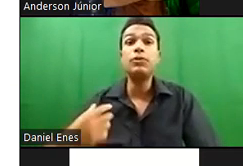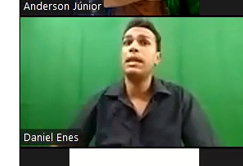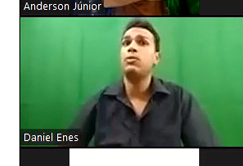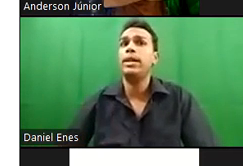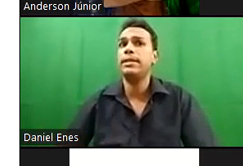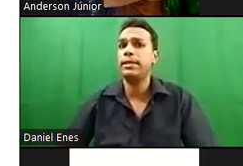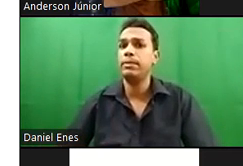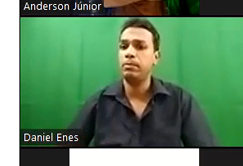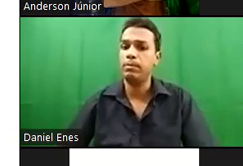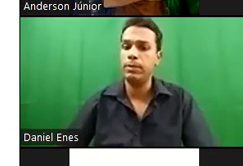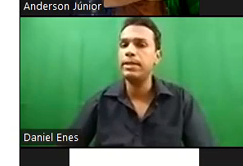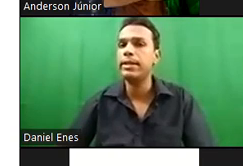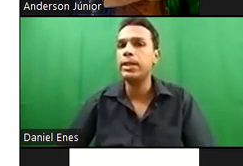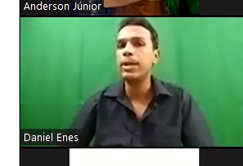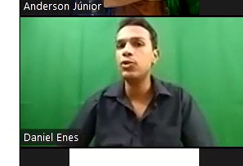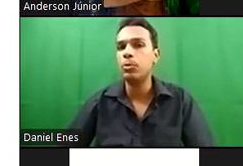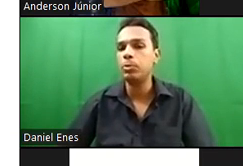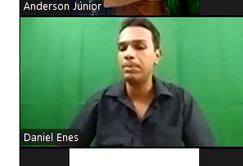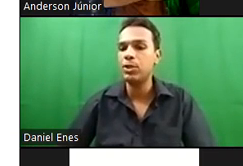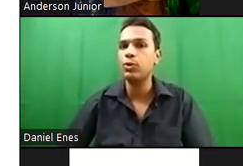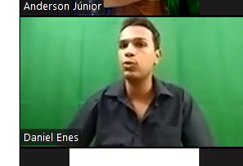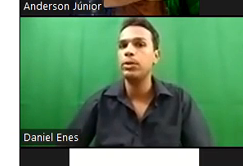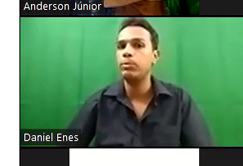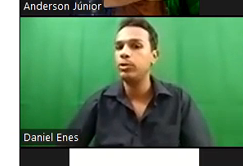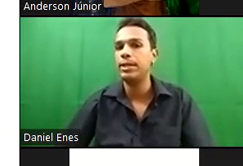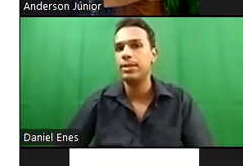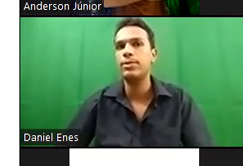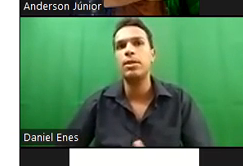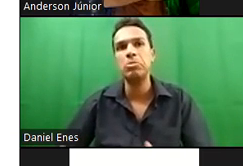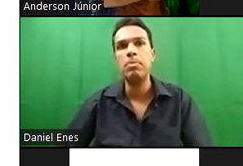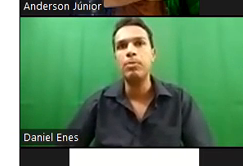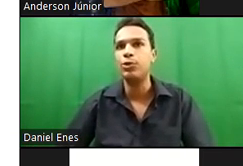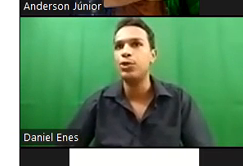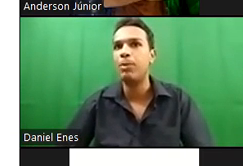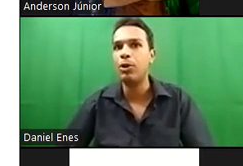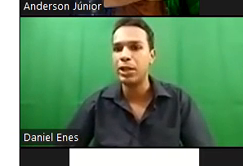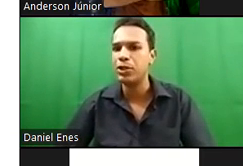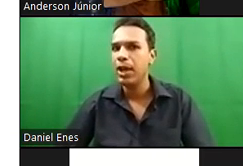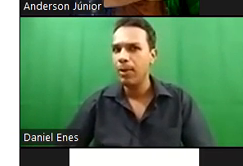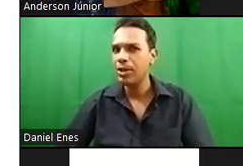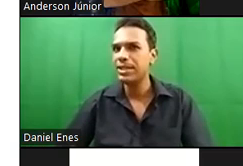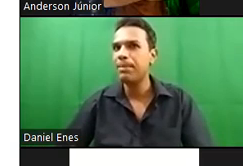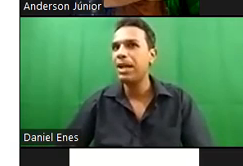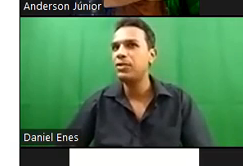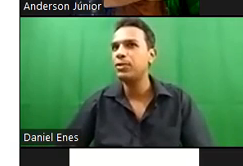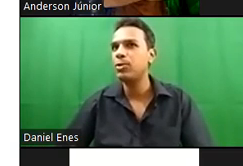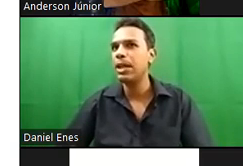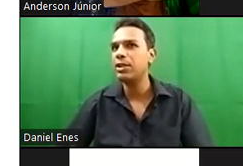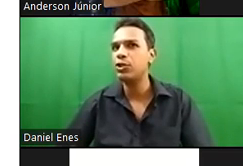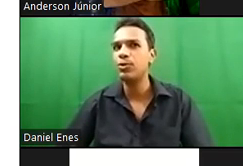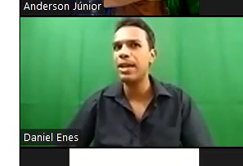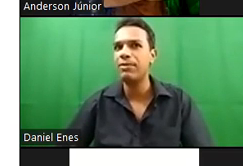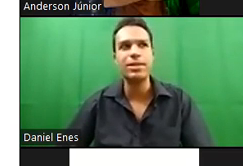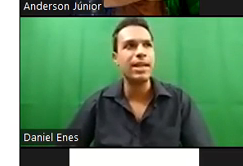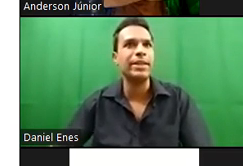de falar com eles assim, designando eles como uma pessoa surda muda. Eles não são mudos, tá bom, gente? Eu acho que essa parte ficou clara, a